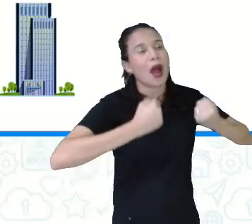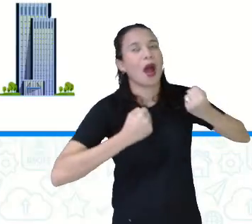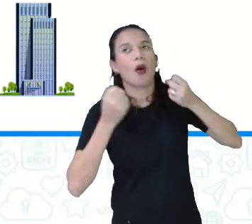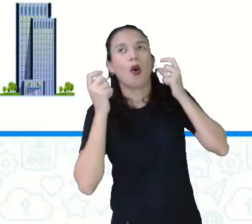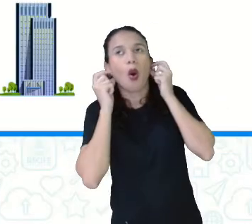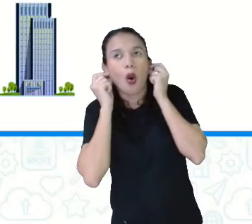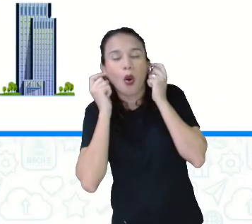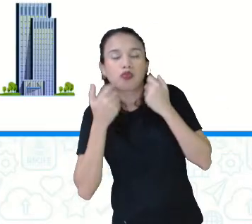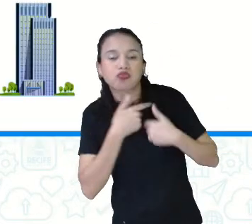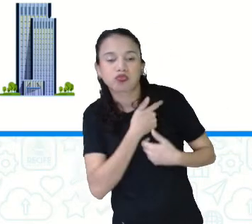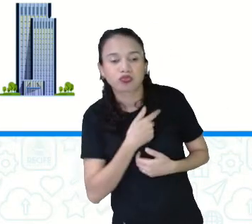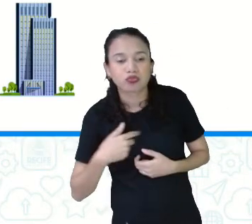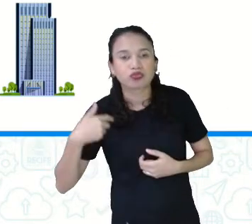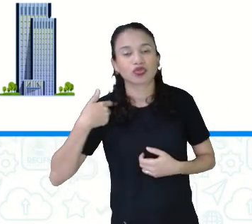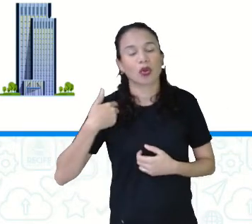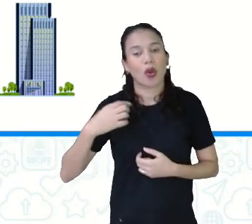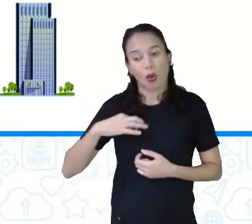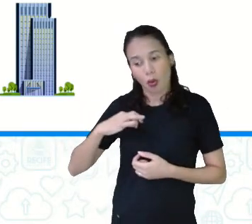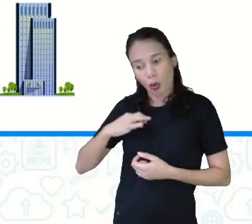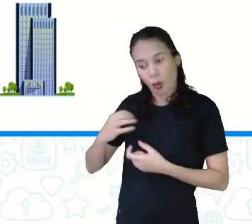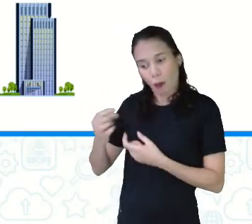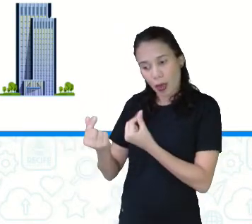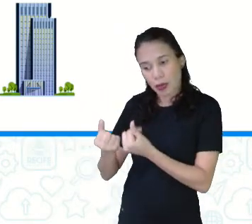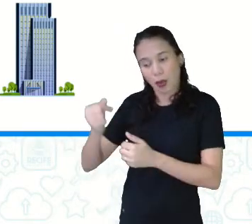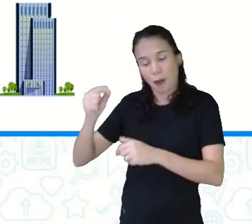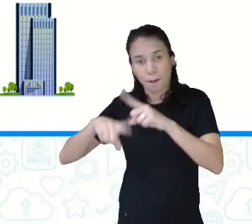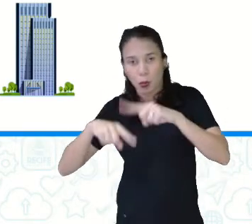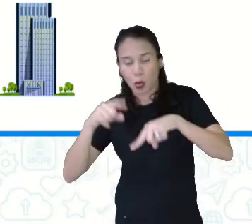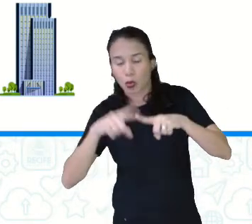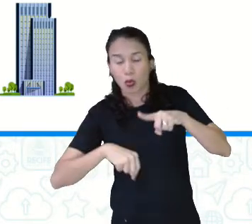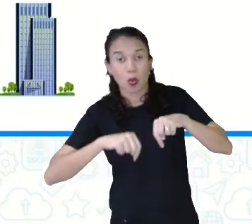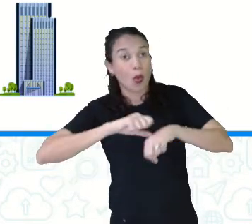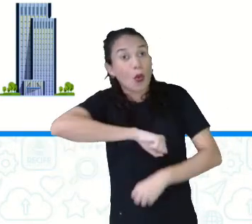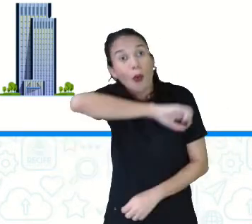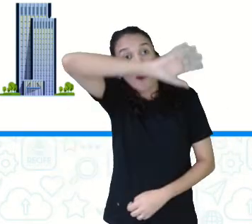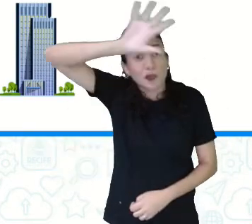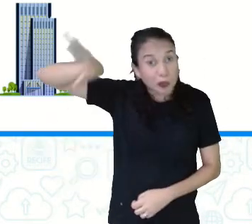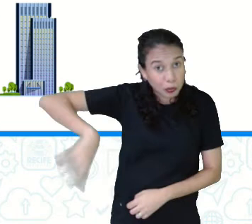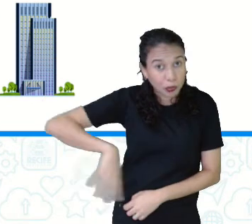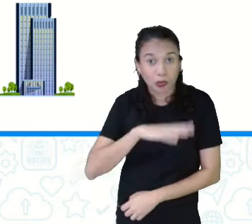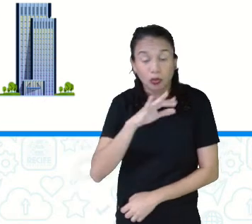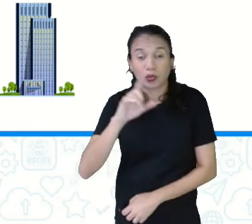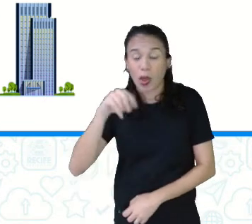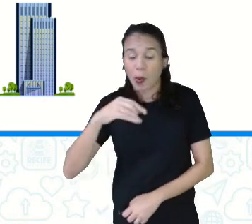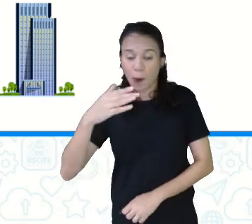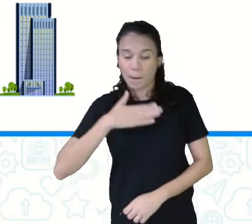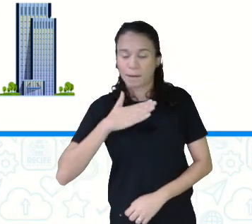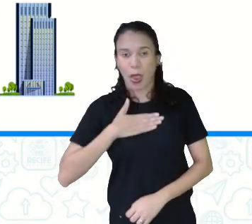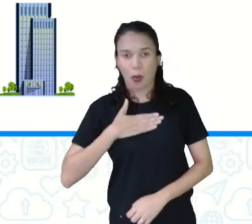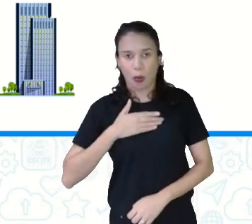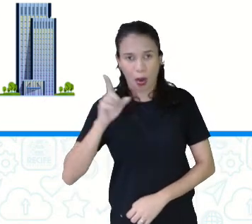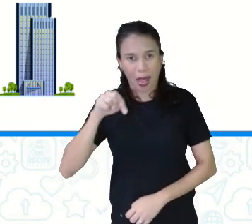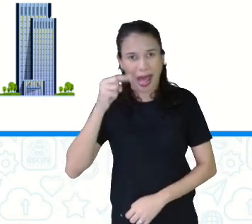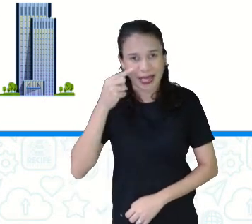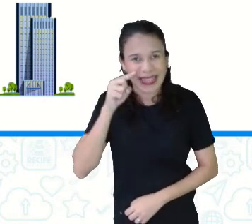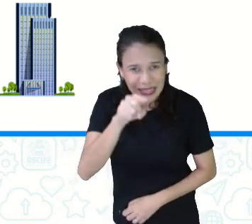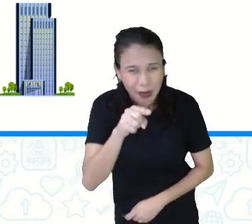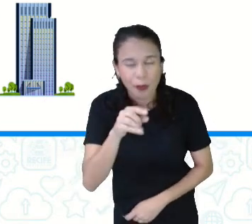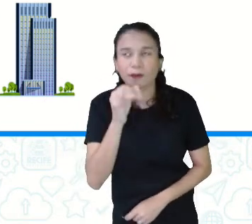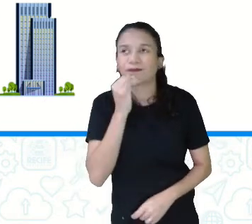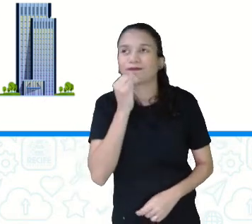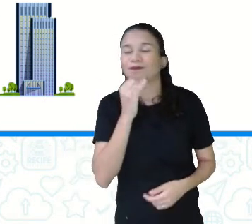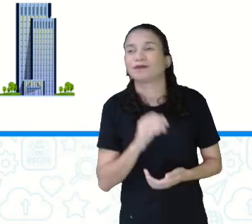joias, roupas, né, dinheiro, produtos. Então, tudo isso é o meu patrimônio, é o seu patrimônio. Por